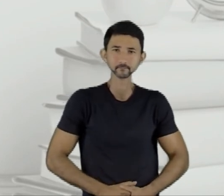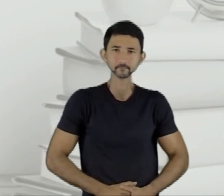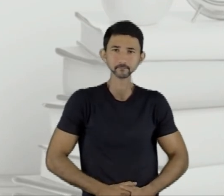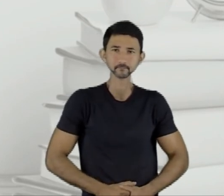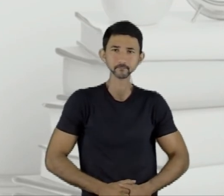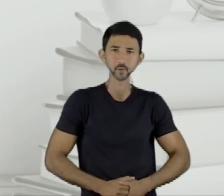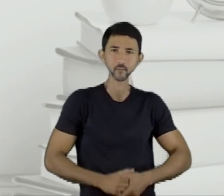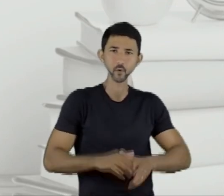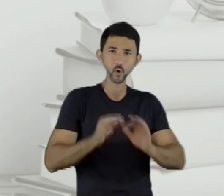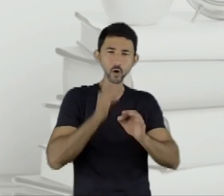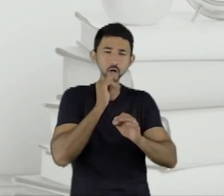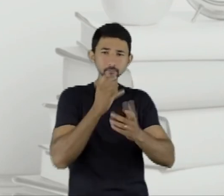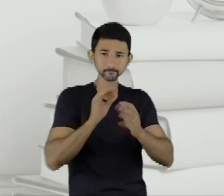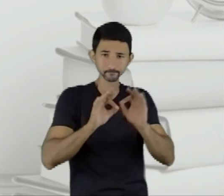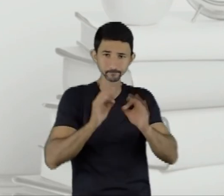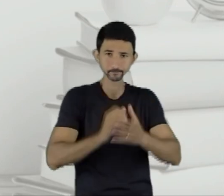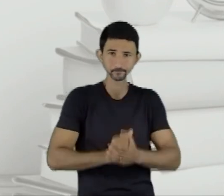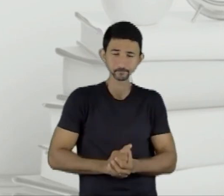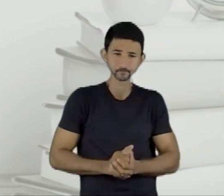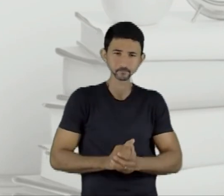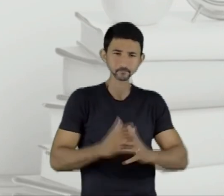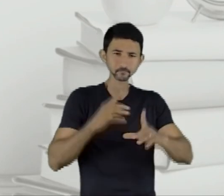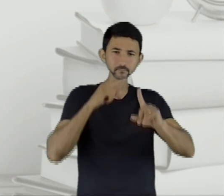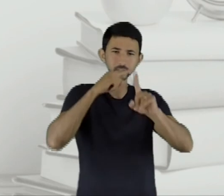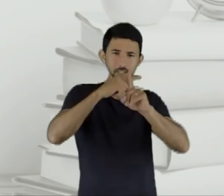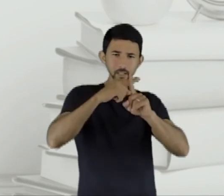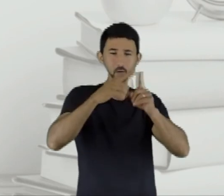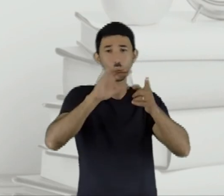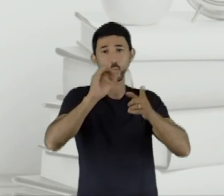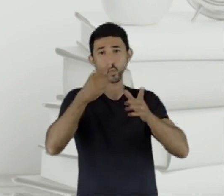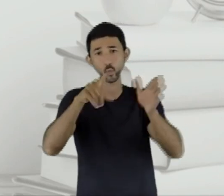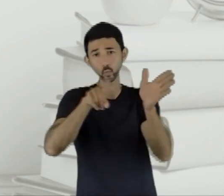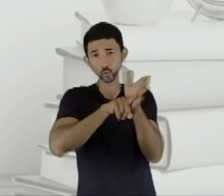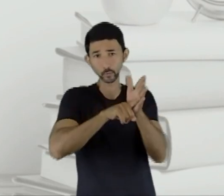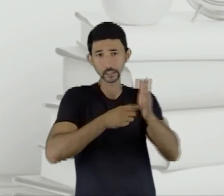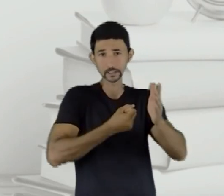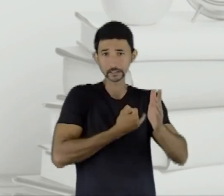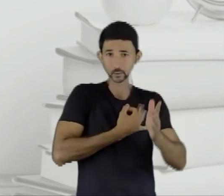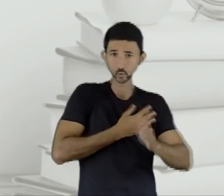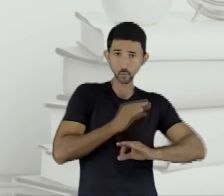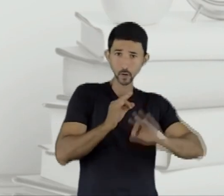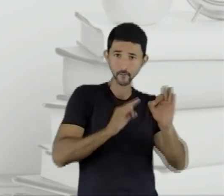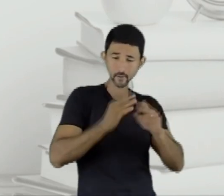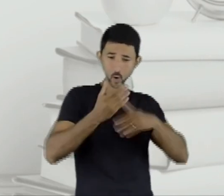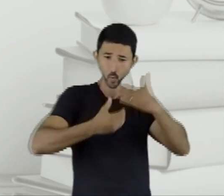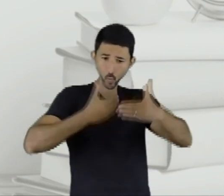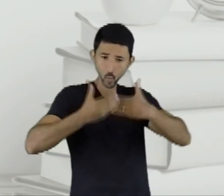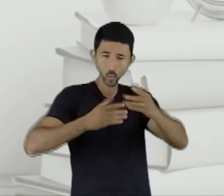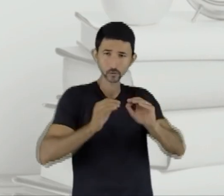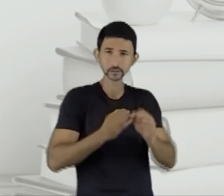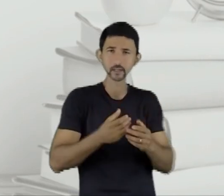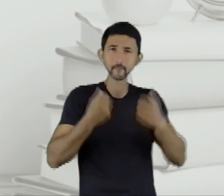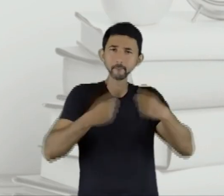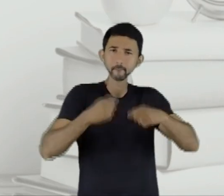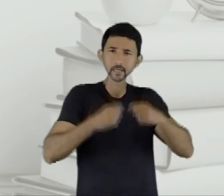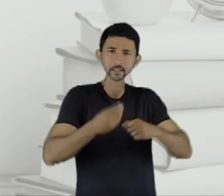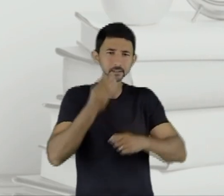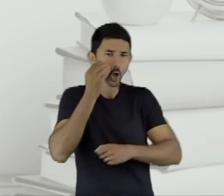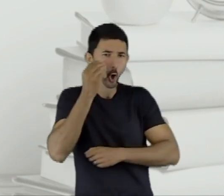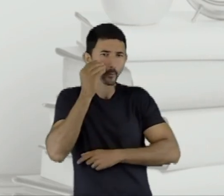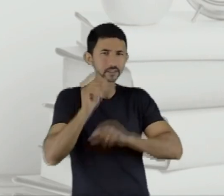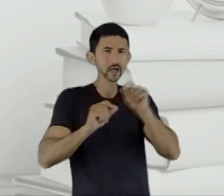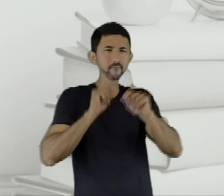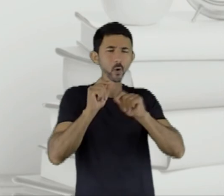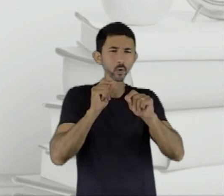forma decimal, para a adição ou subtração de números representados na forma decimal, devemos observar